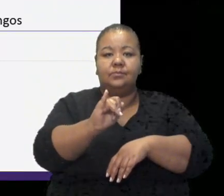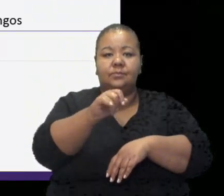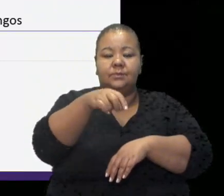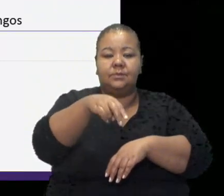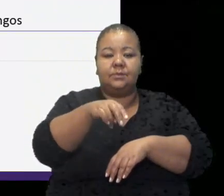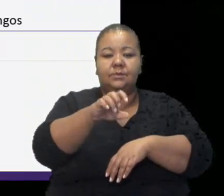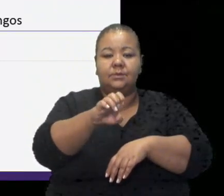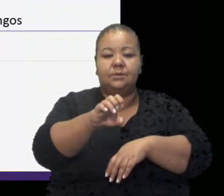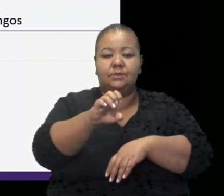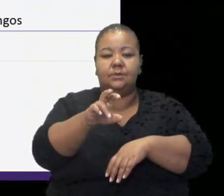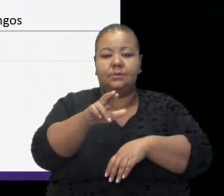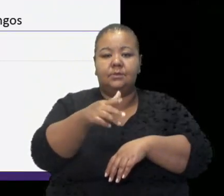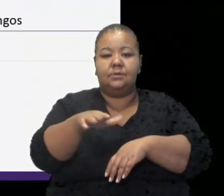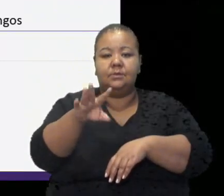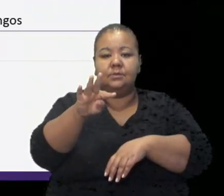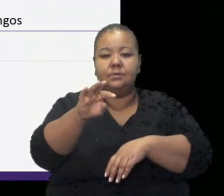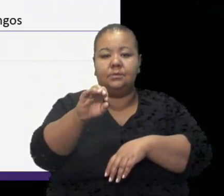ETO.